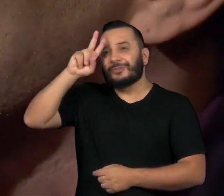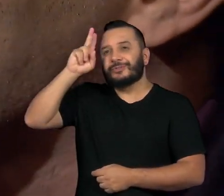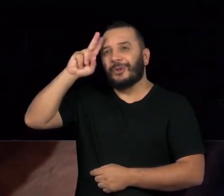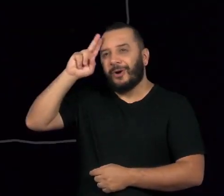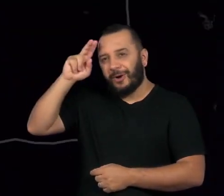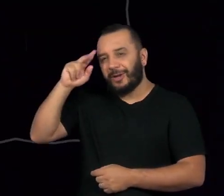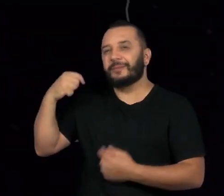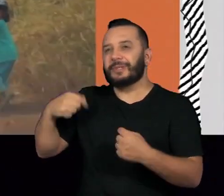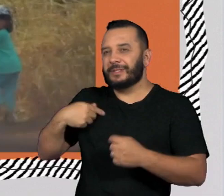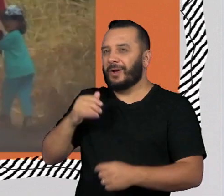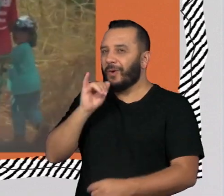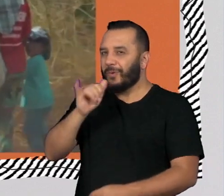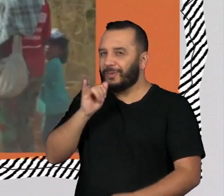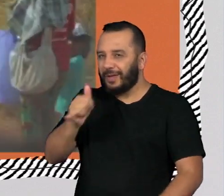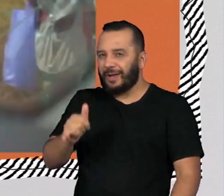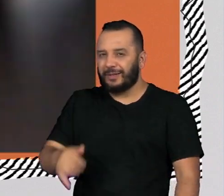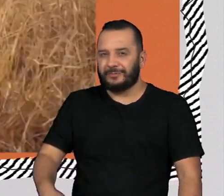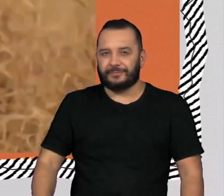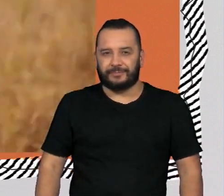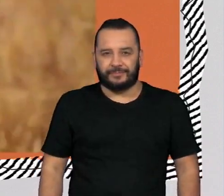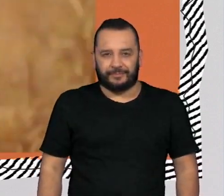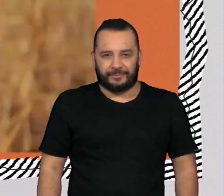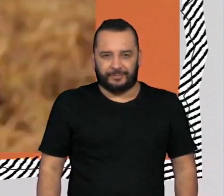merece ser contado.